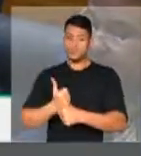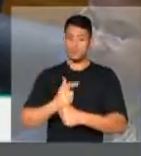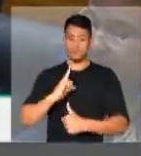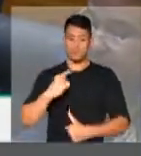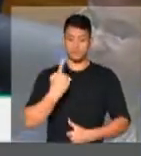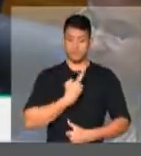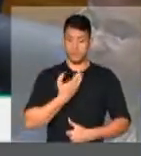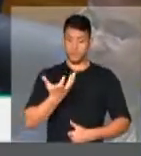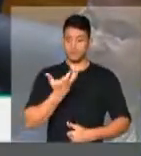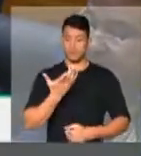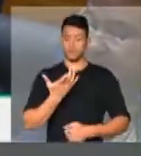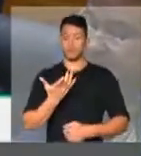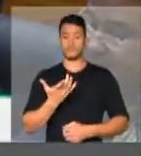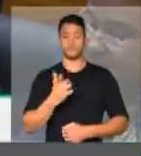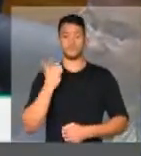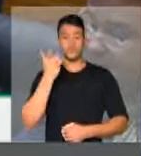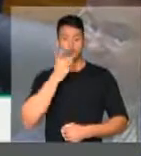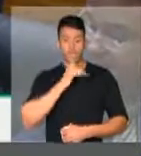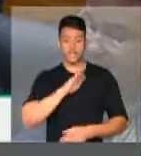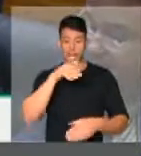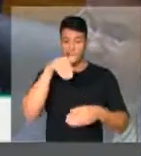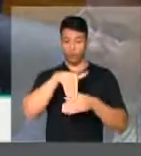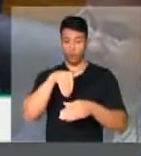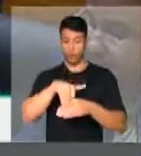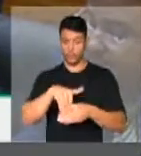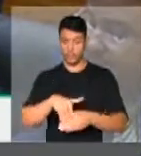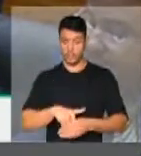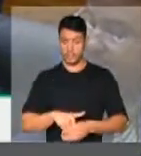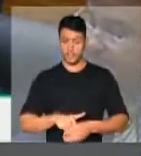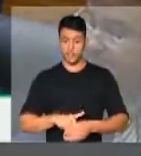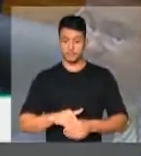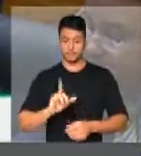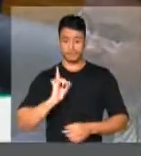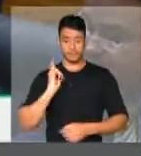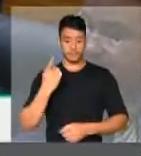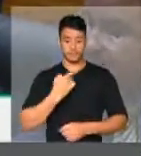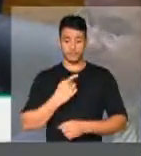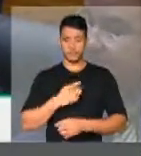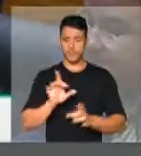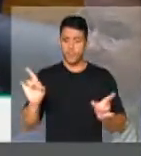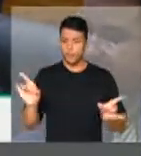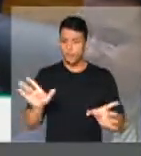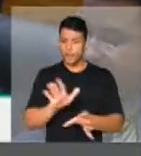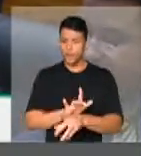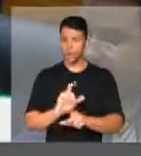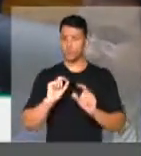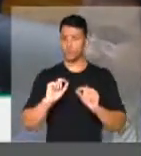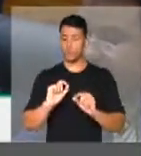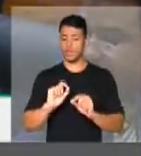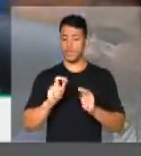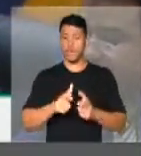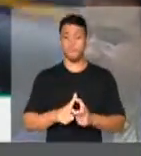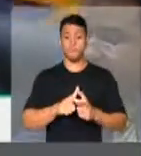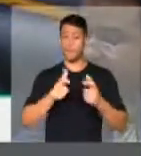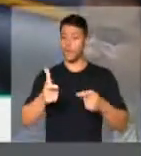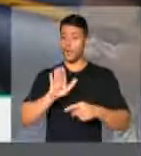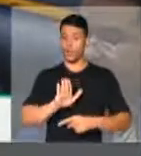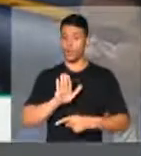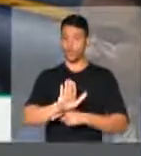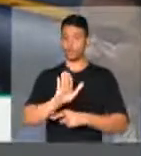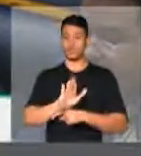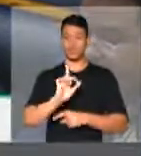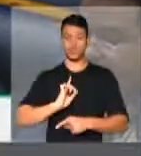de novembro trazer a plenário e concluímos exatamente, como diz no Nordeste, com chave de ouro, a maior contribuição que